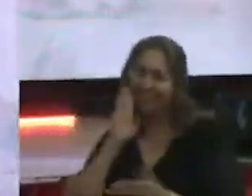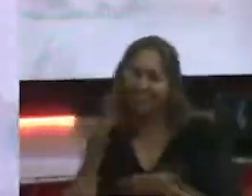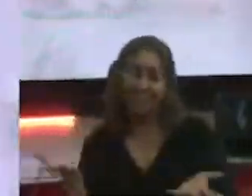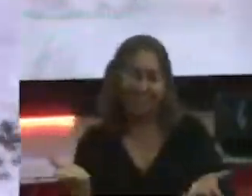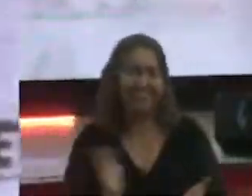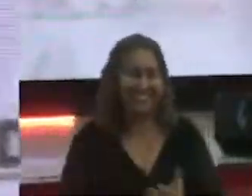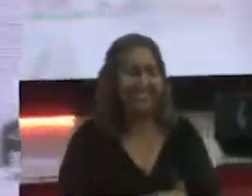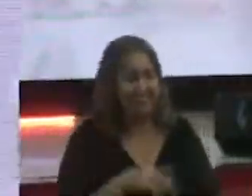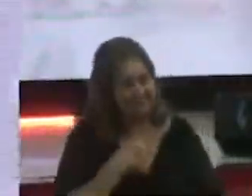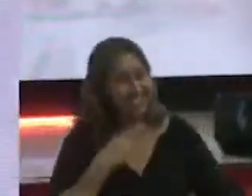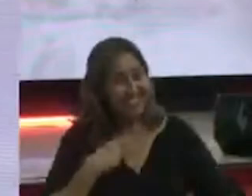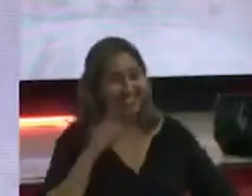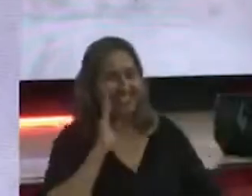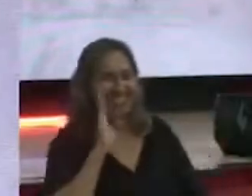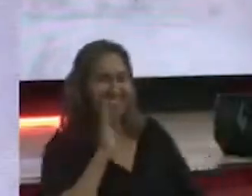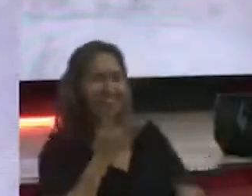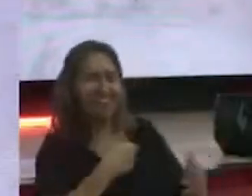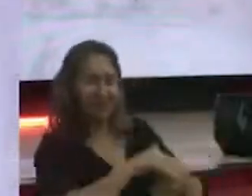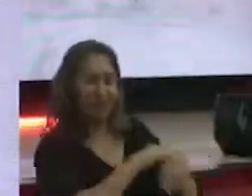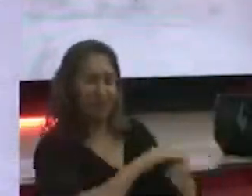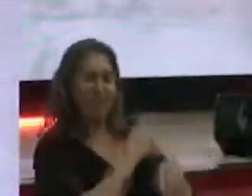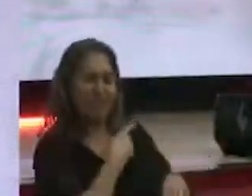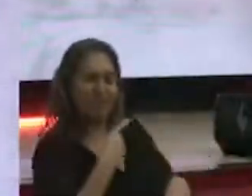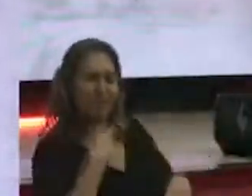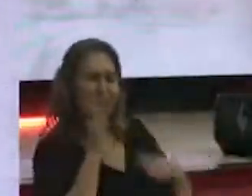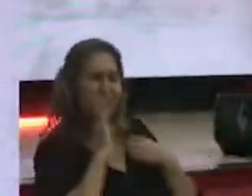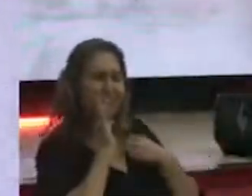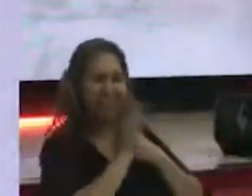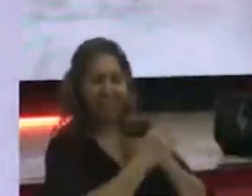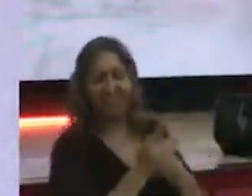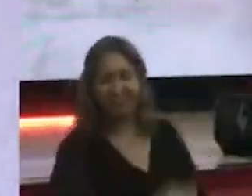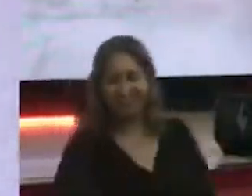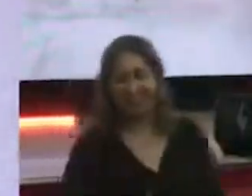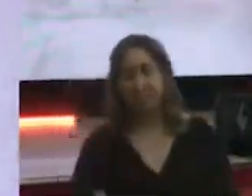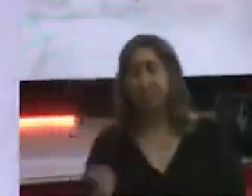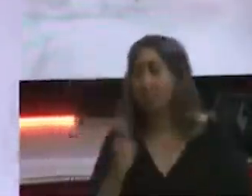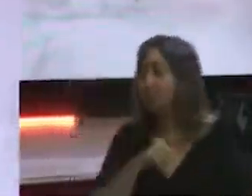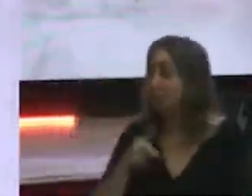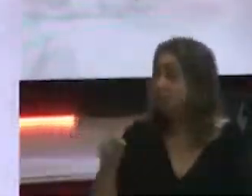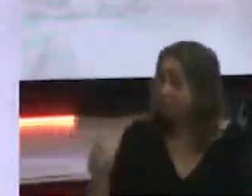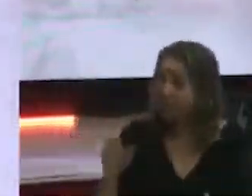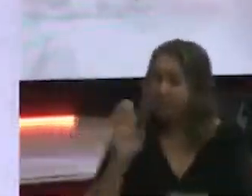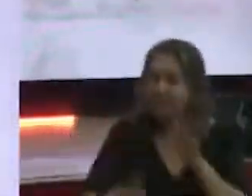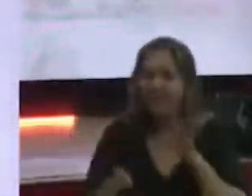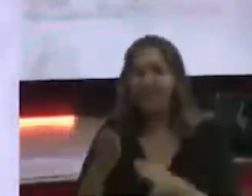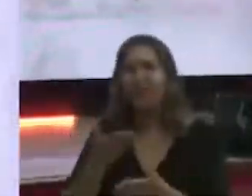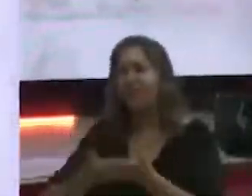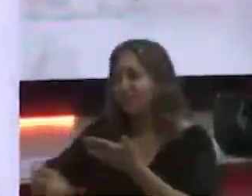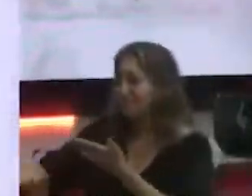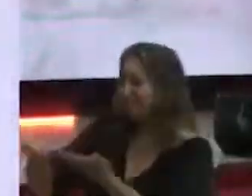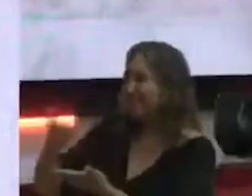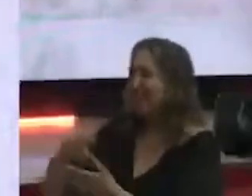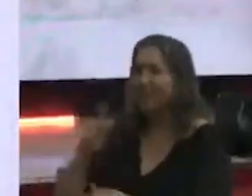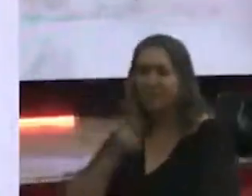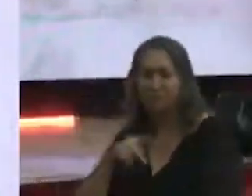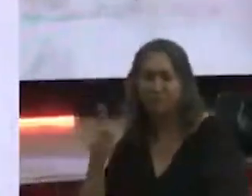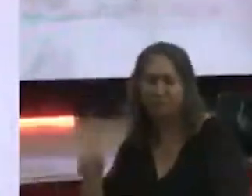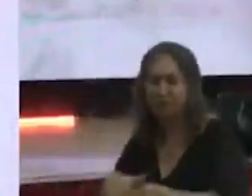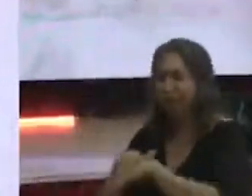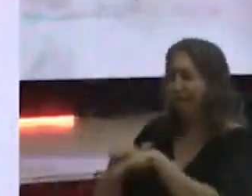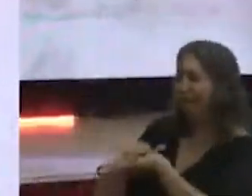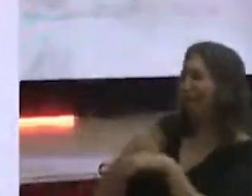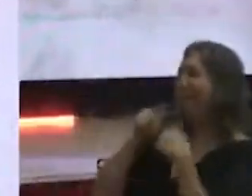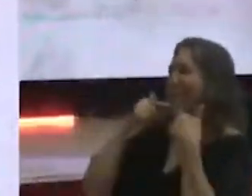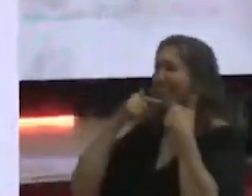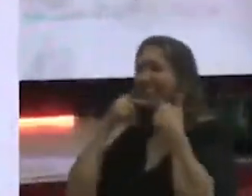né você não pastor saiu assim eu ia falar Professor você trata o seu professor você trata o seu amigo com